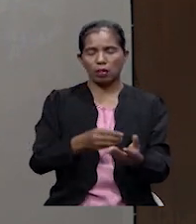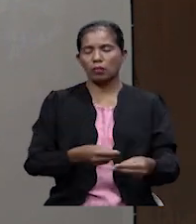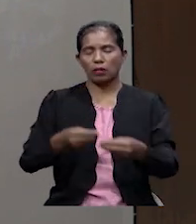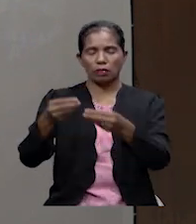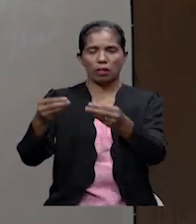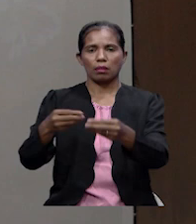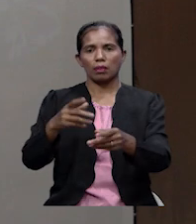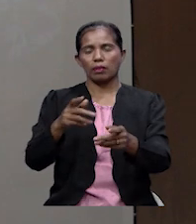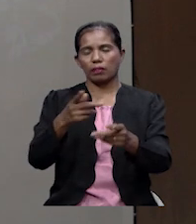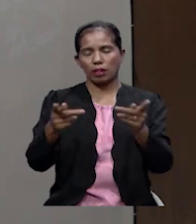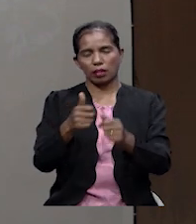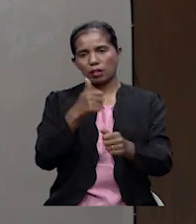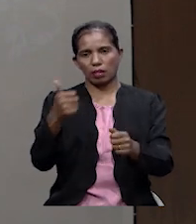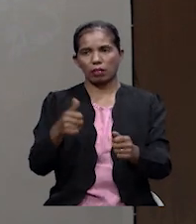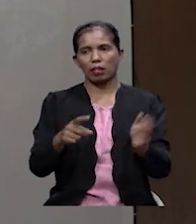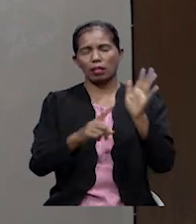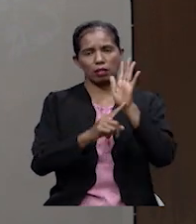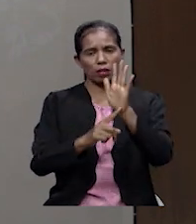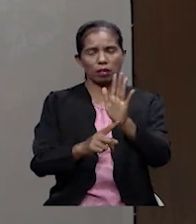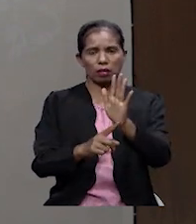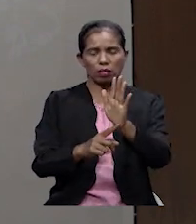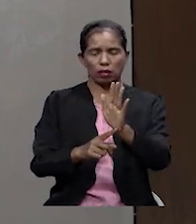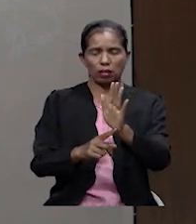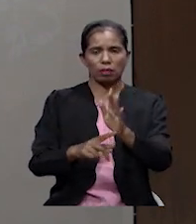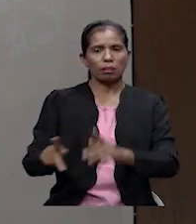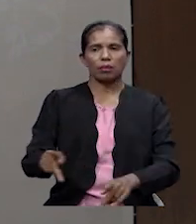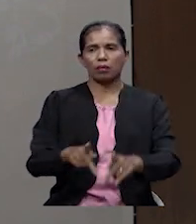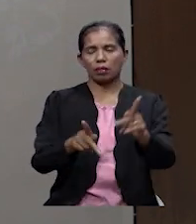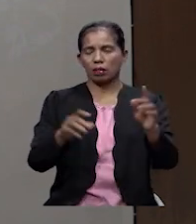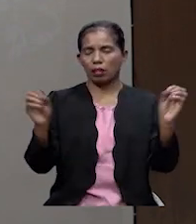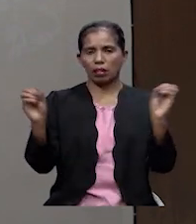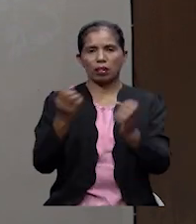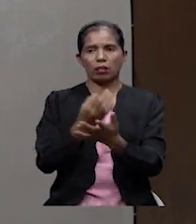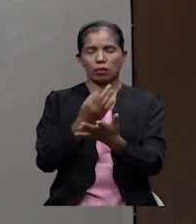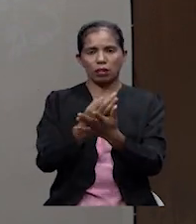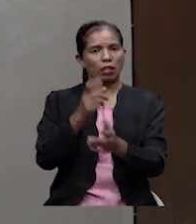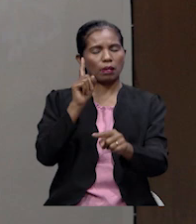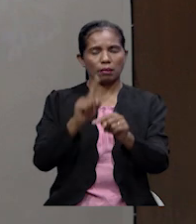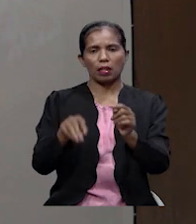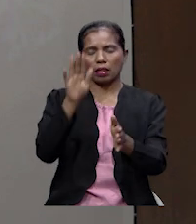estamba ne transferência público. Nem 100 dólares deitmos la belkua.